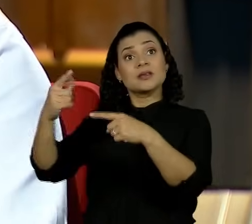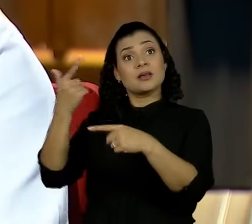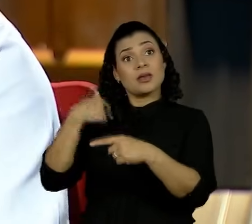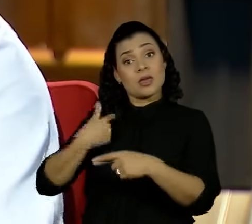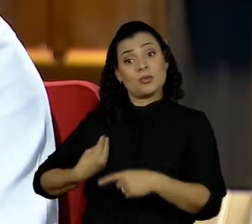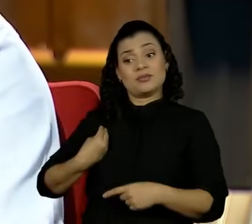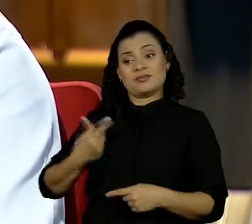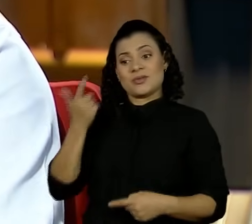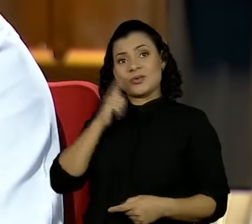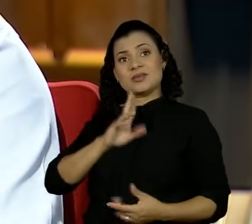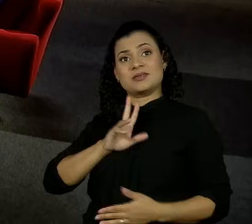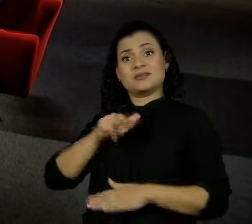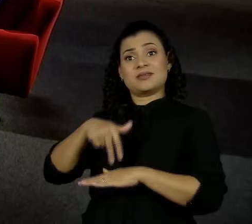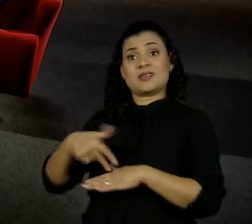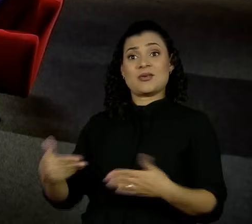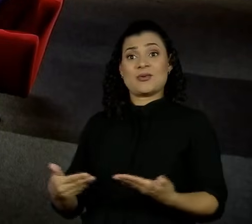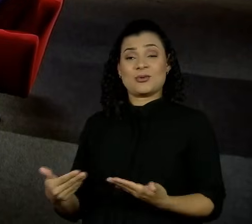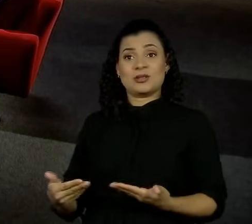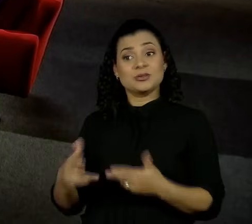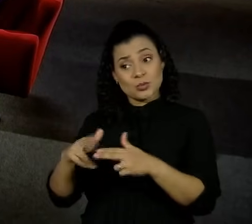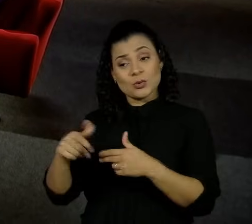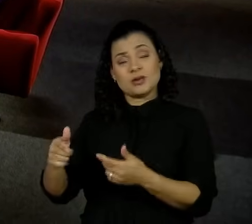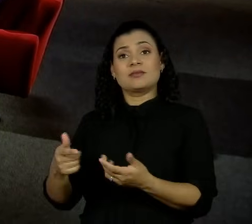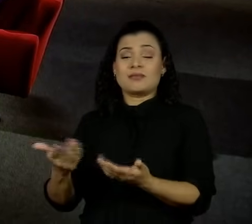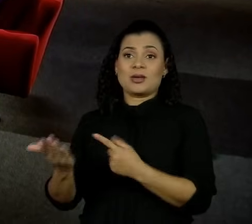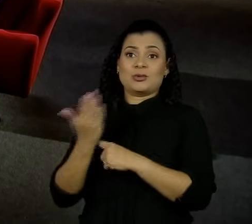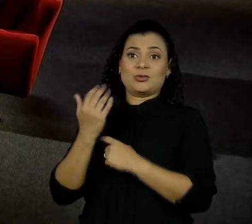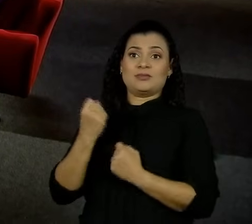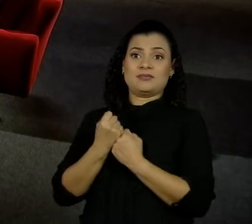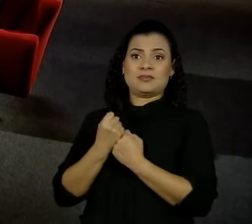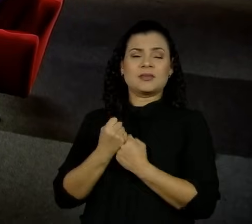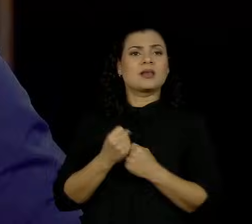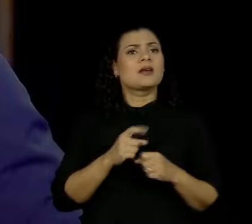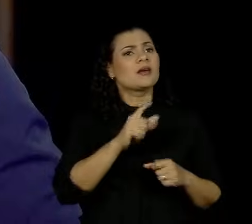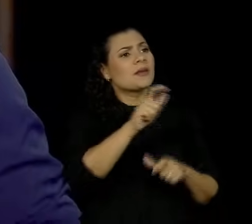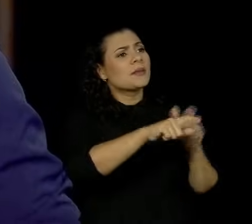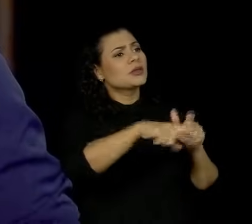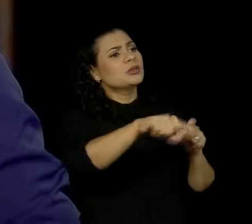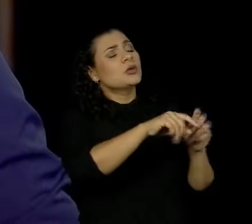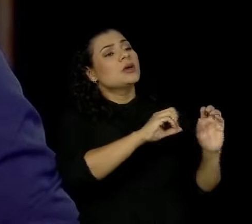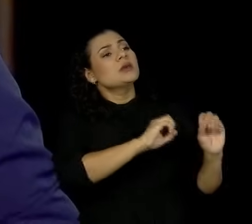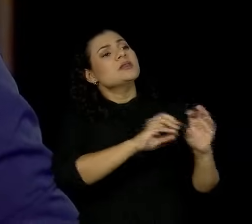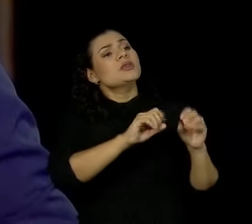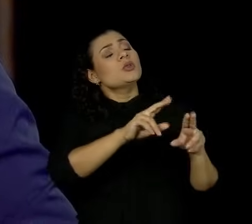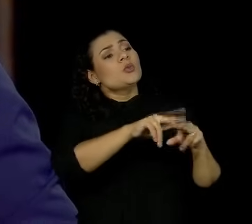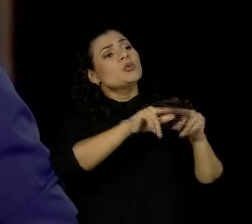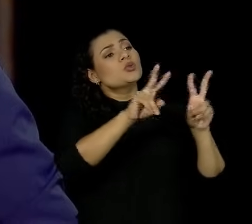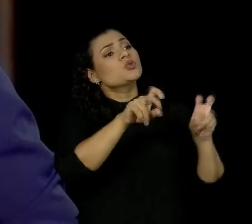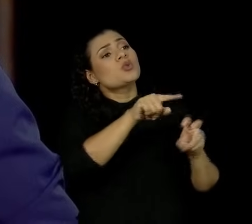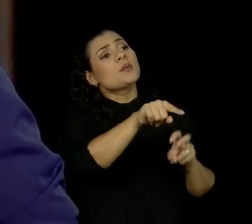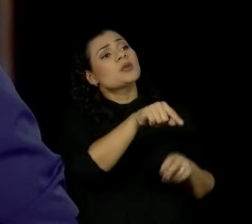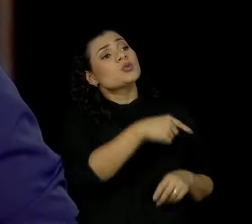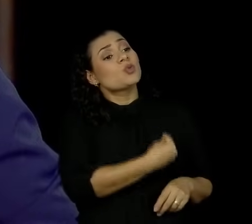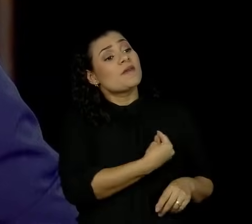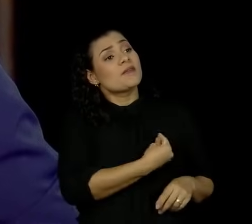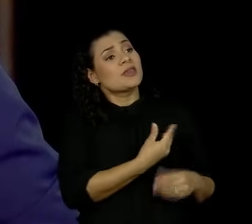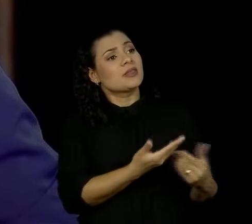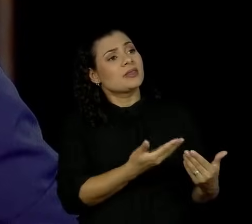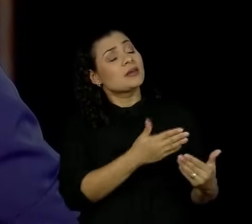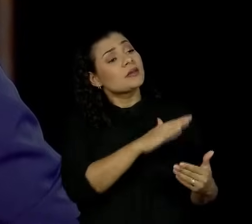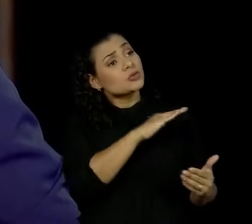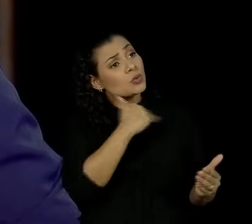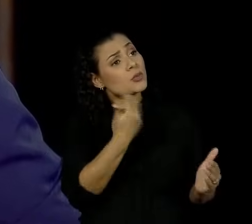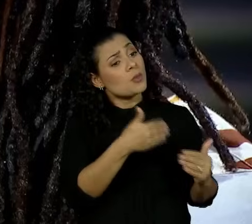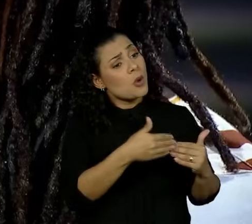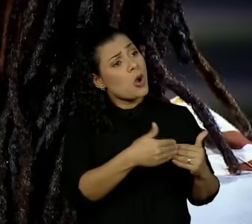Né? Com certeza. O que essa turma te ensinou sobre a sua própria finitude, sobre a